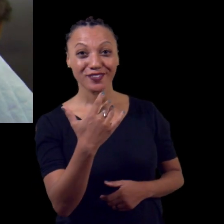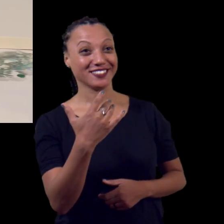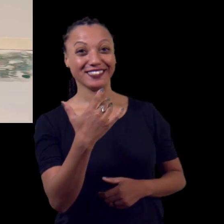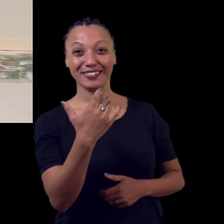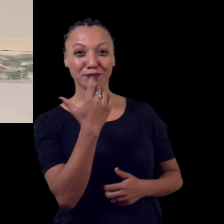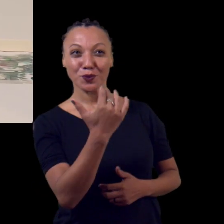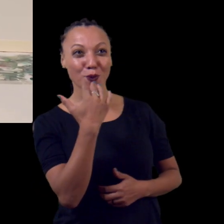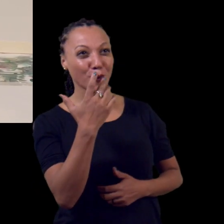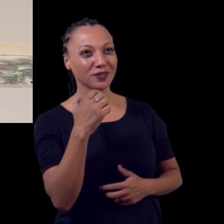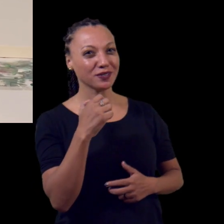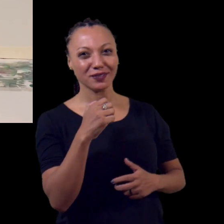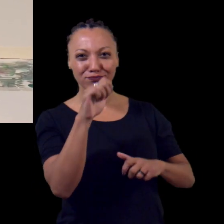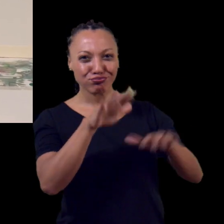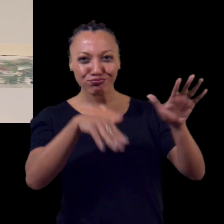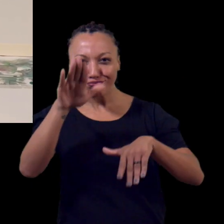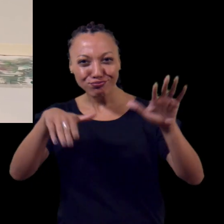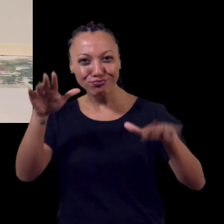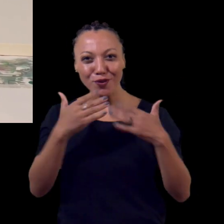Vamos colorir.